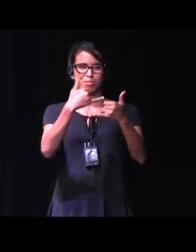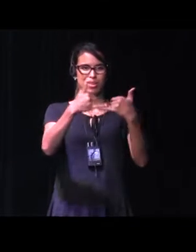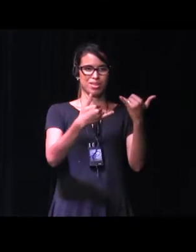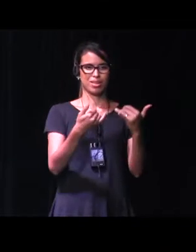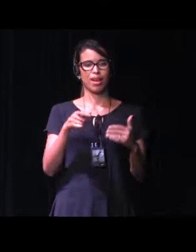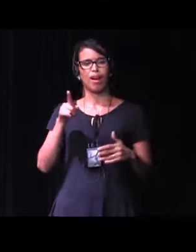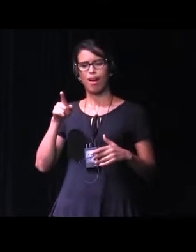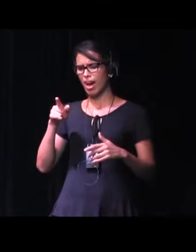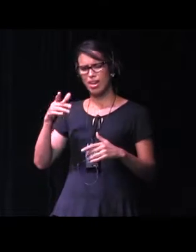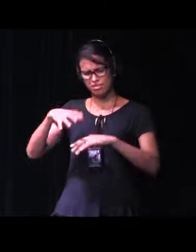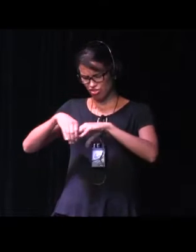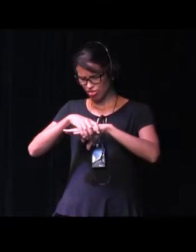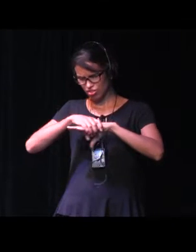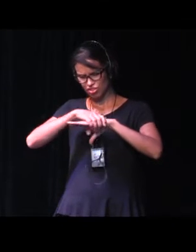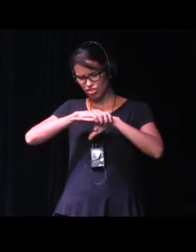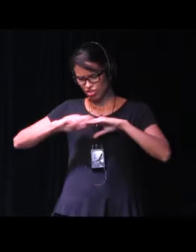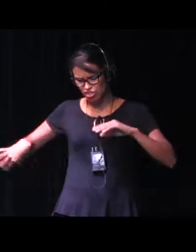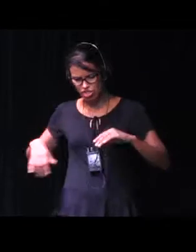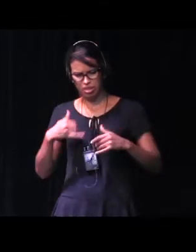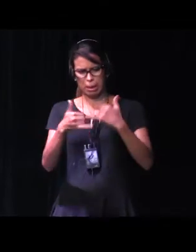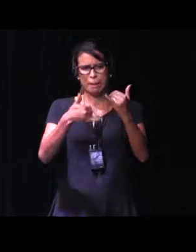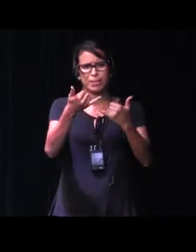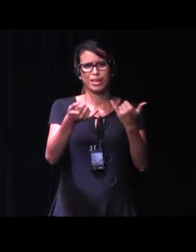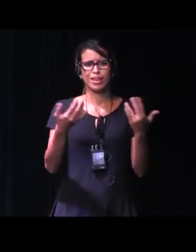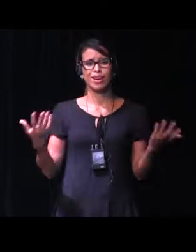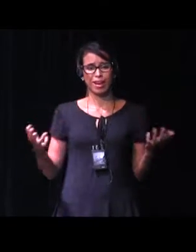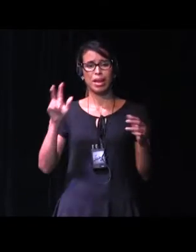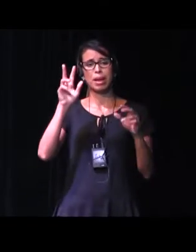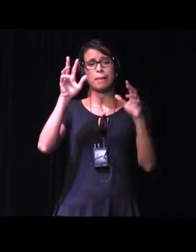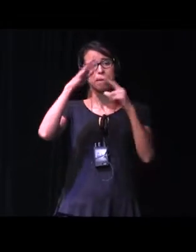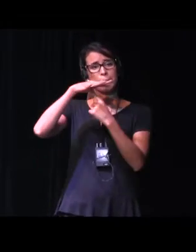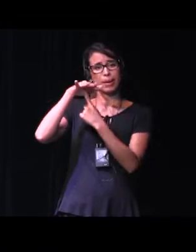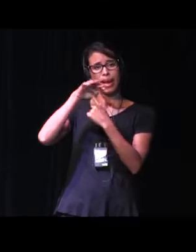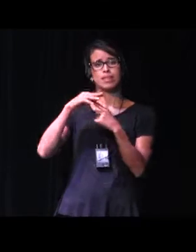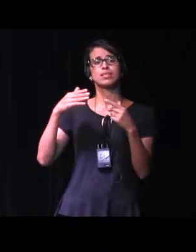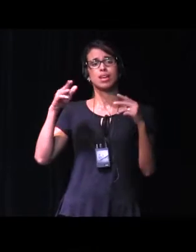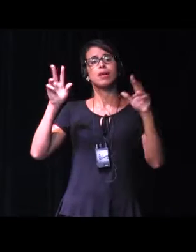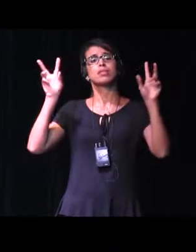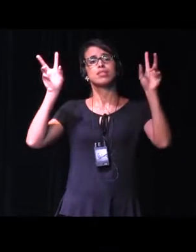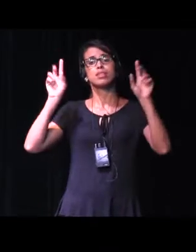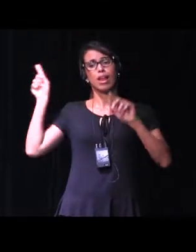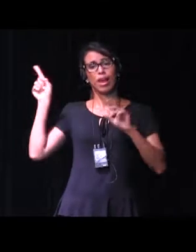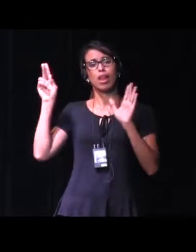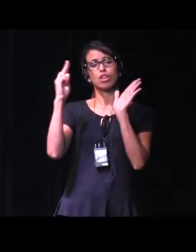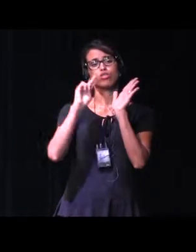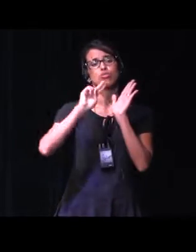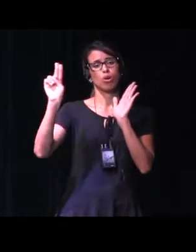sapatos em toda a praça. E foi chamada, então, a Praça dos Pés Descalços.